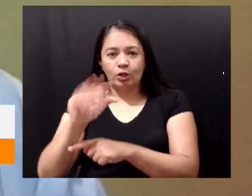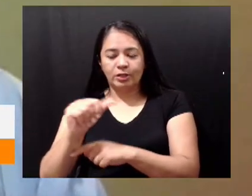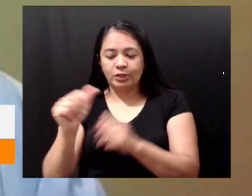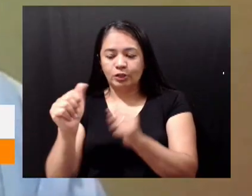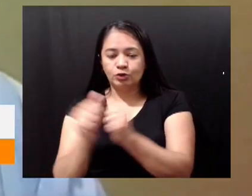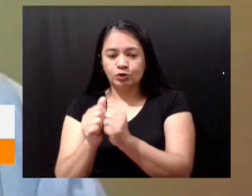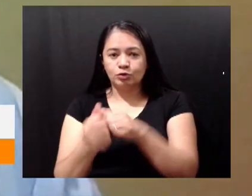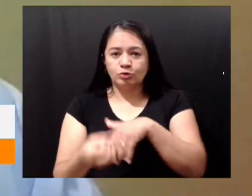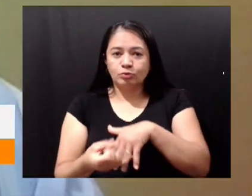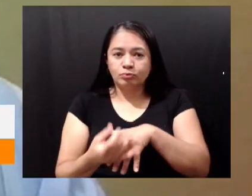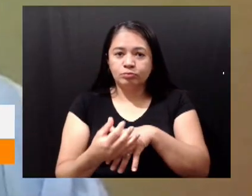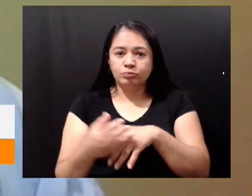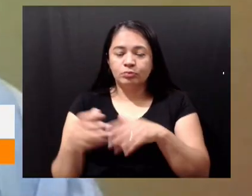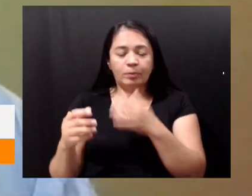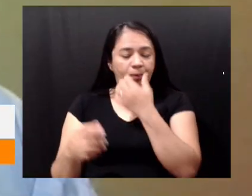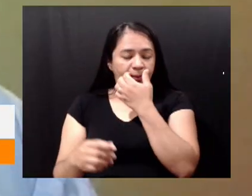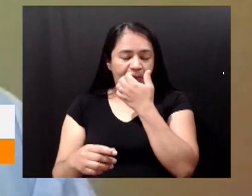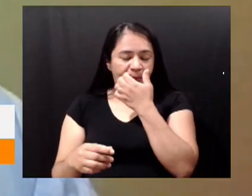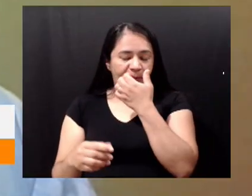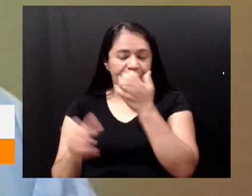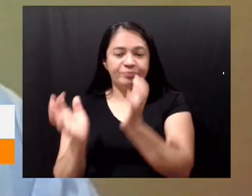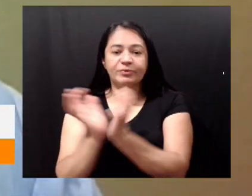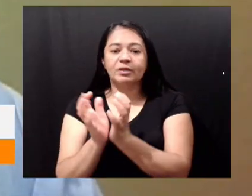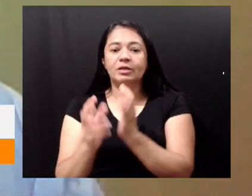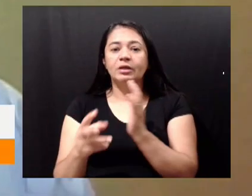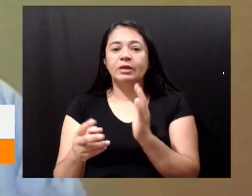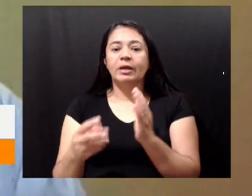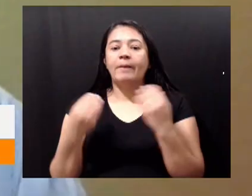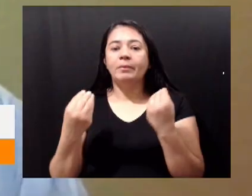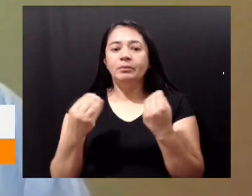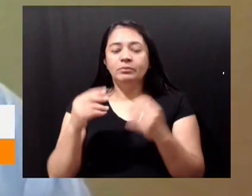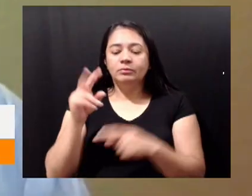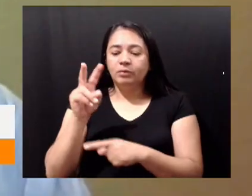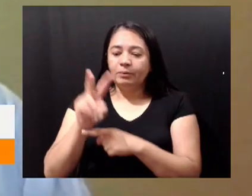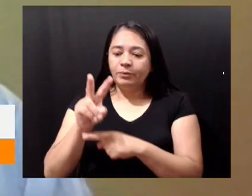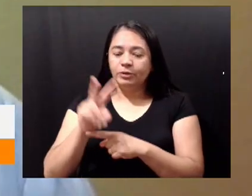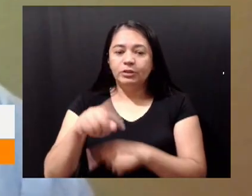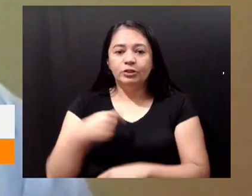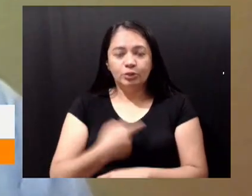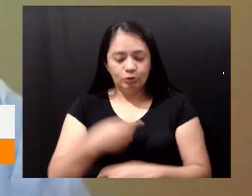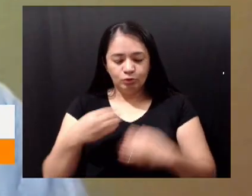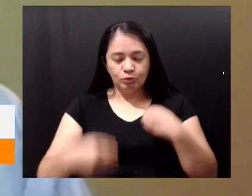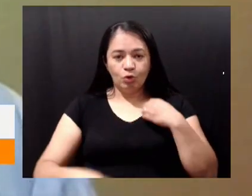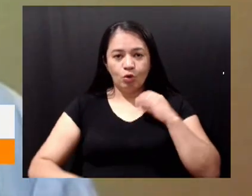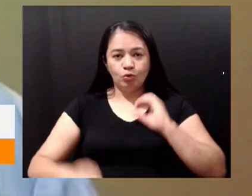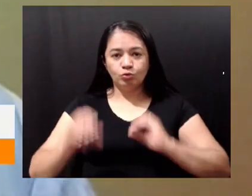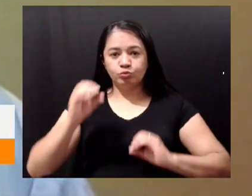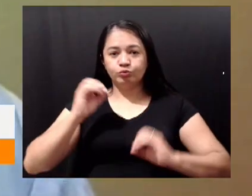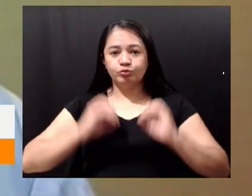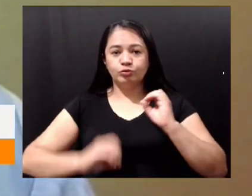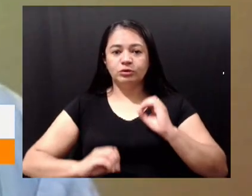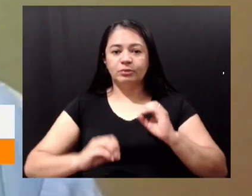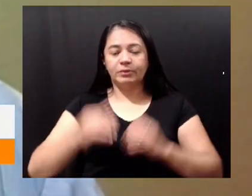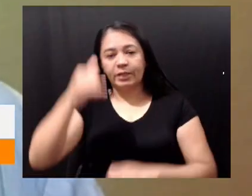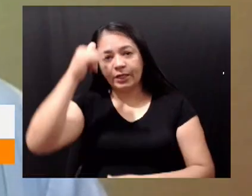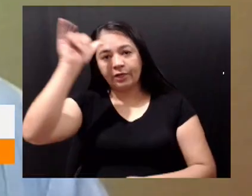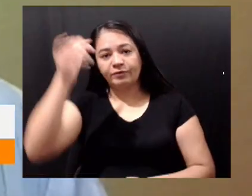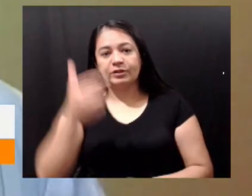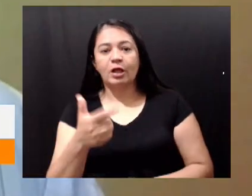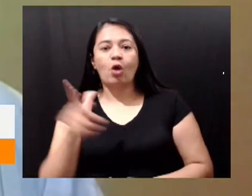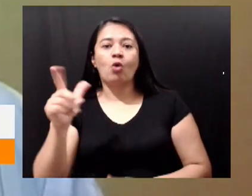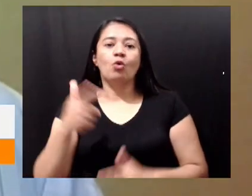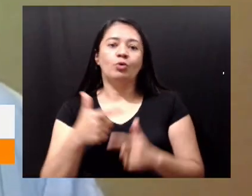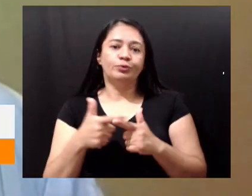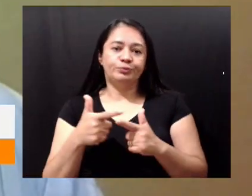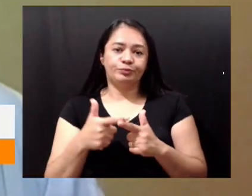micro-organismos, que servem de proteção ao próprio organismo. Eles protegem o organismo da invasão de outros micro-organismos, né? O